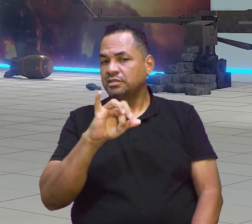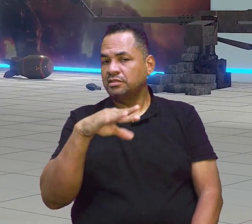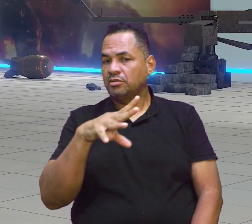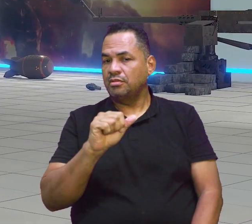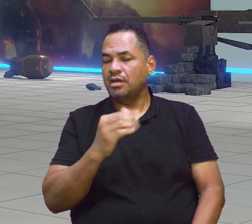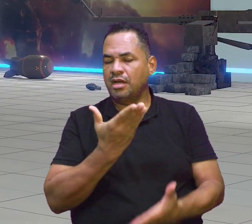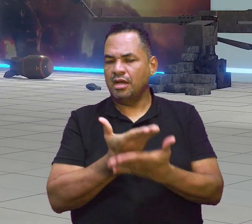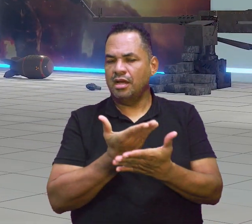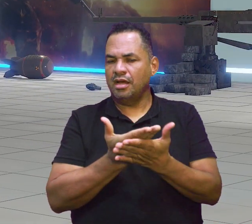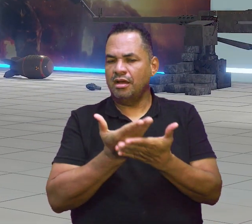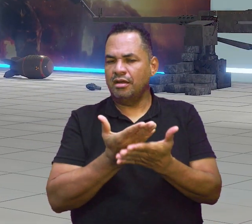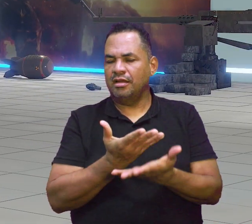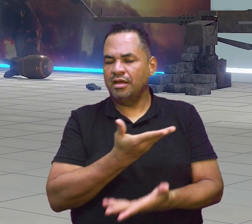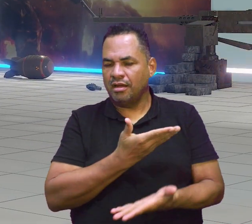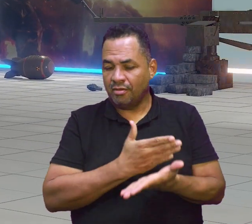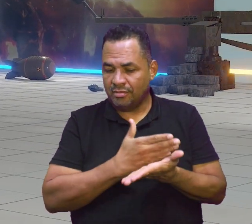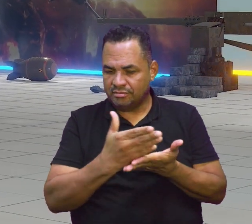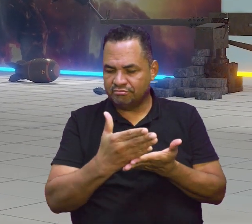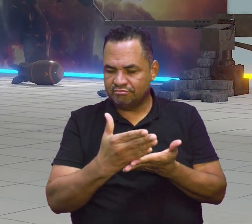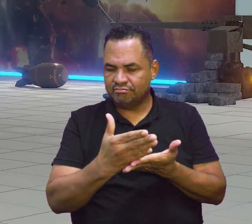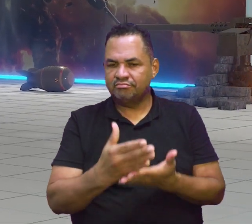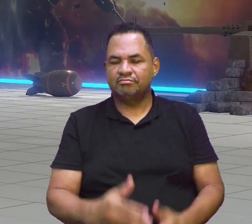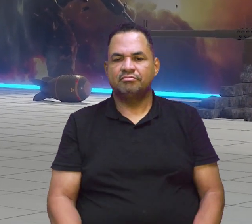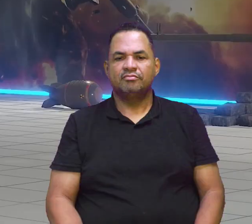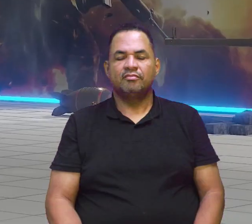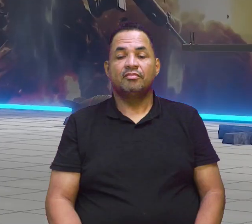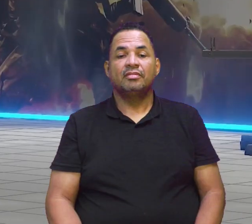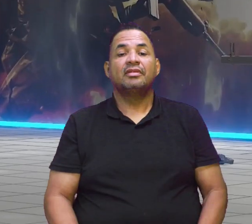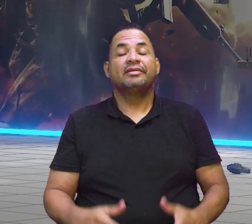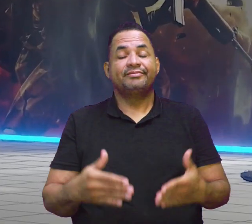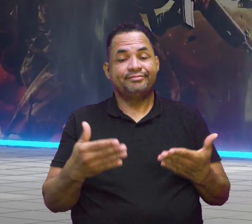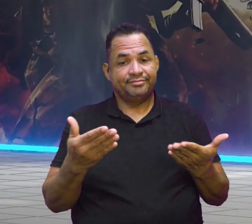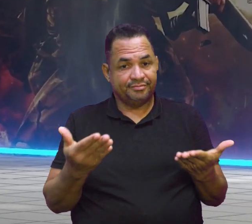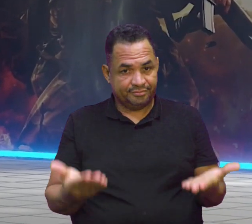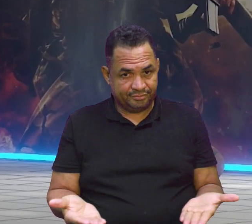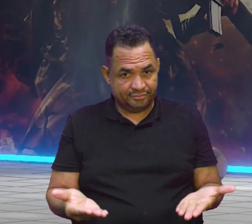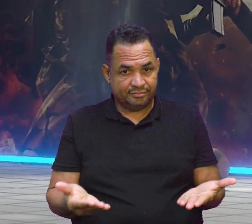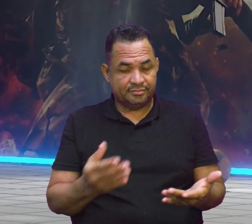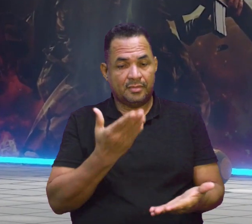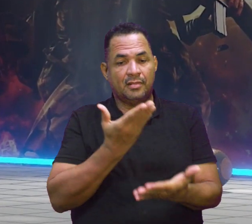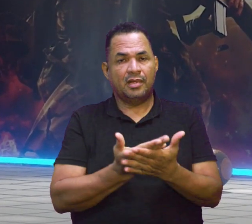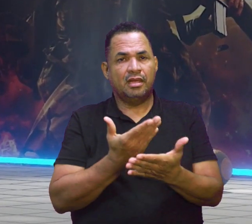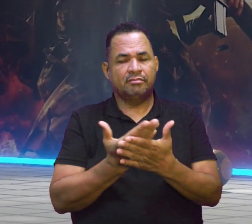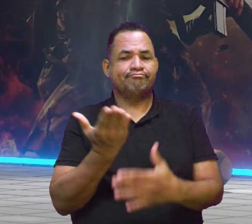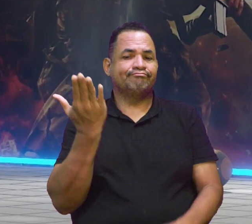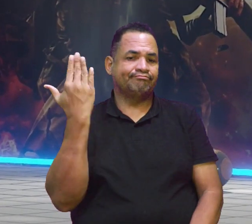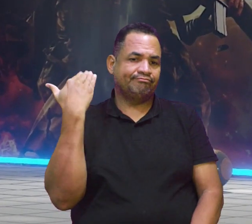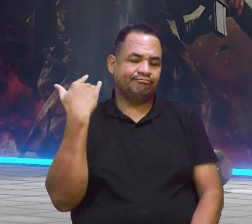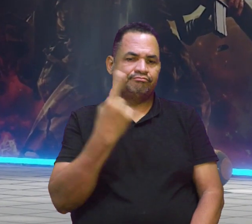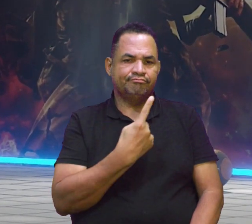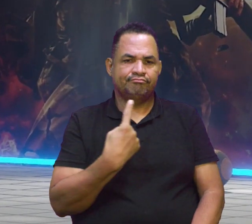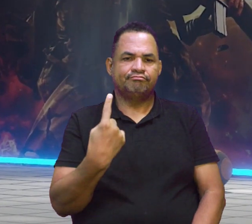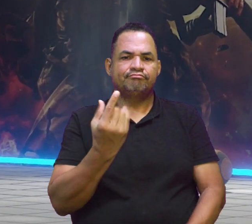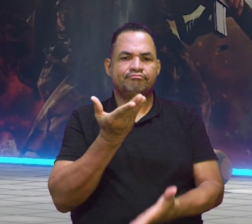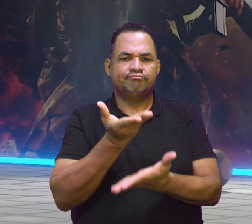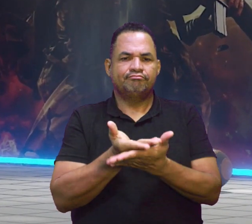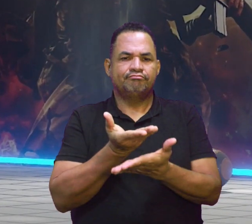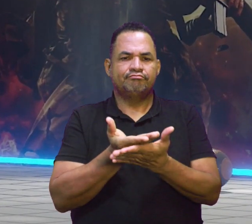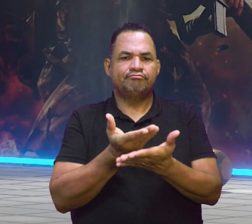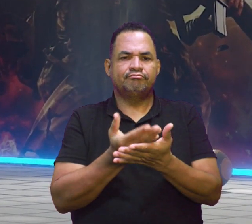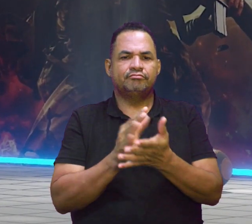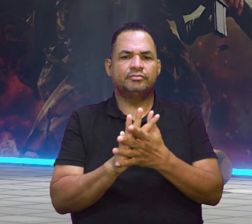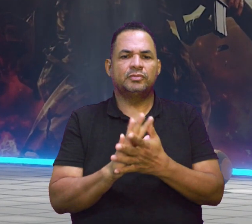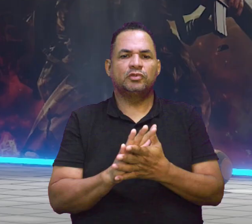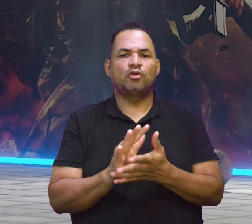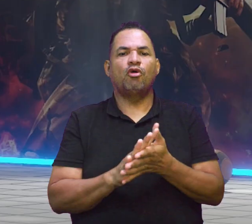começa agora. Bom, galera, é o seguinte, na aula passada nós falamos sobre o feriado de 15